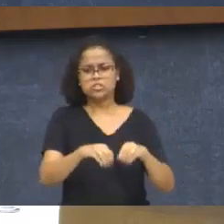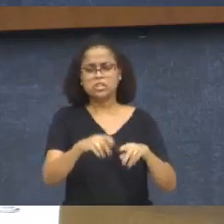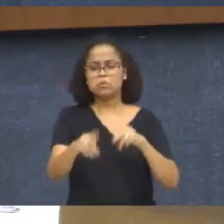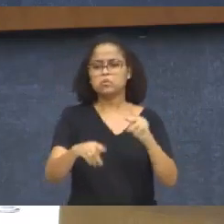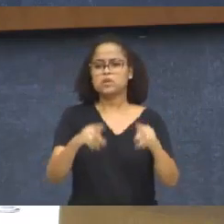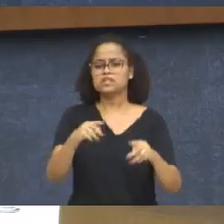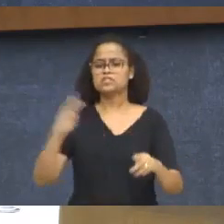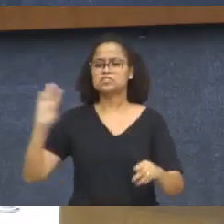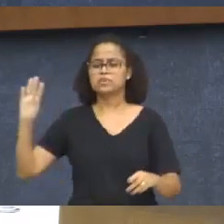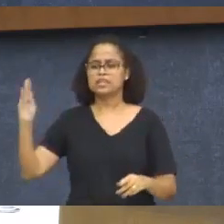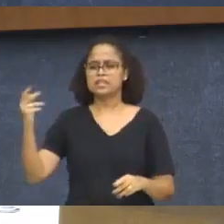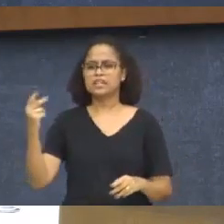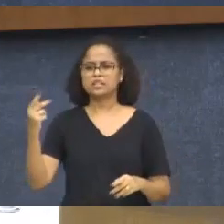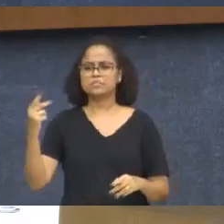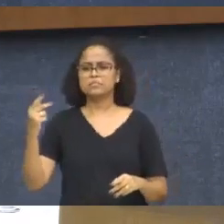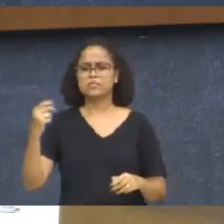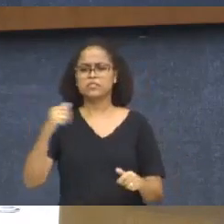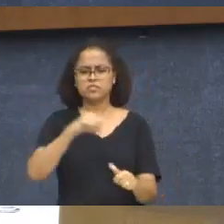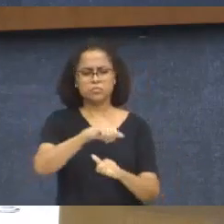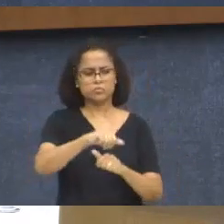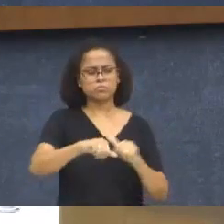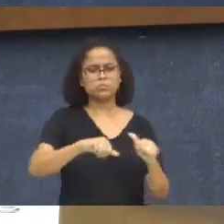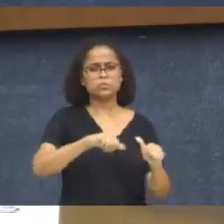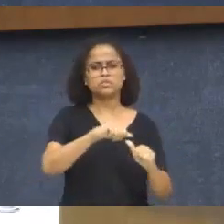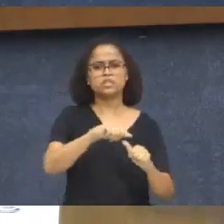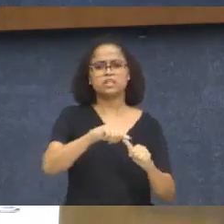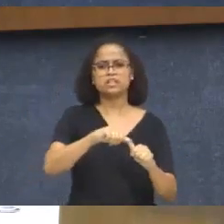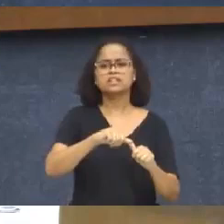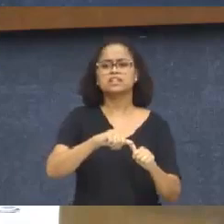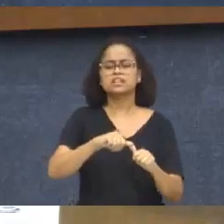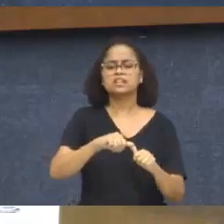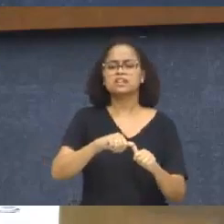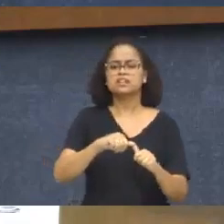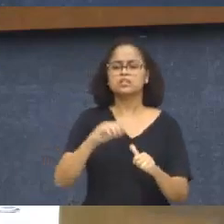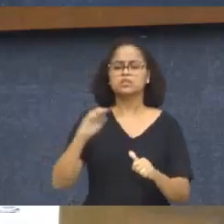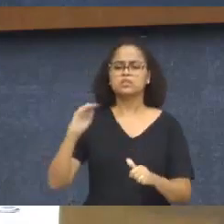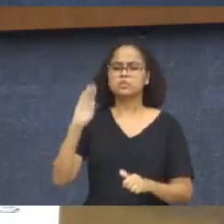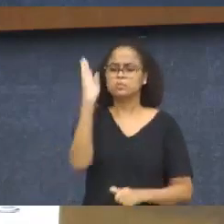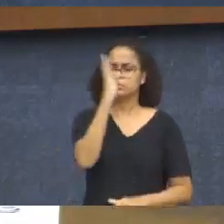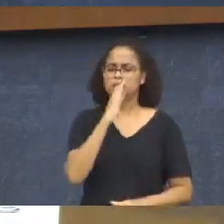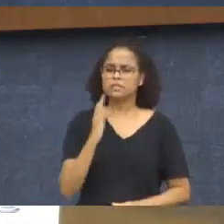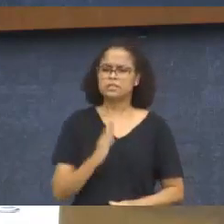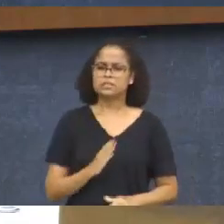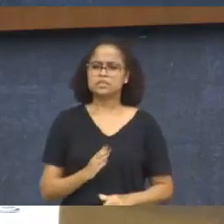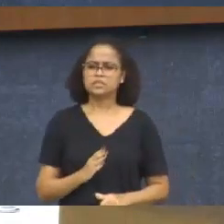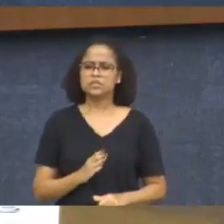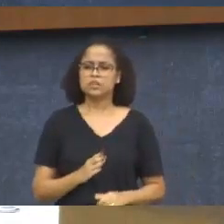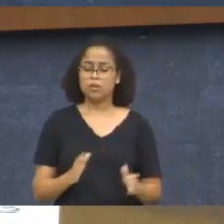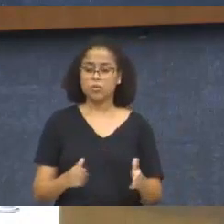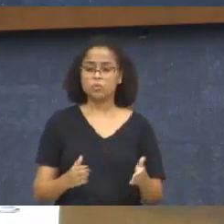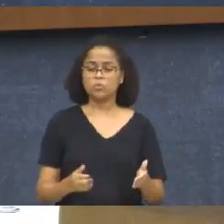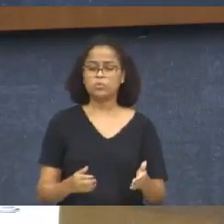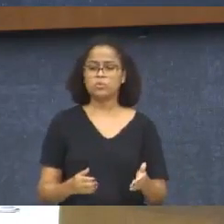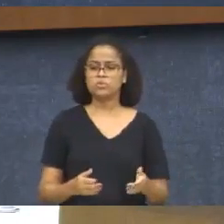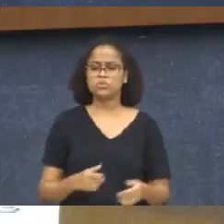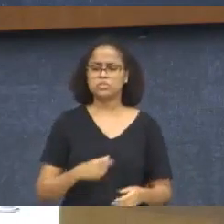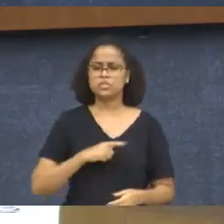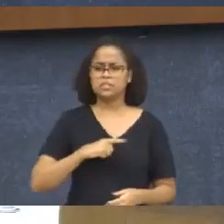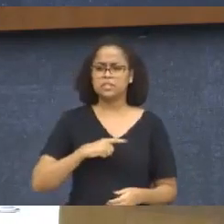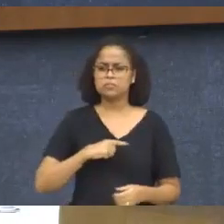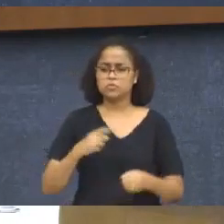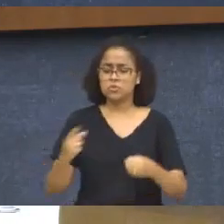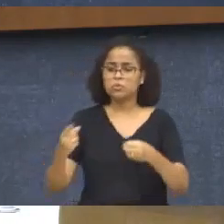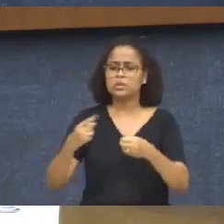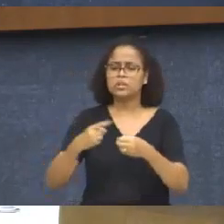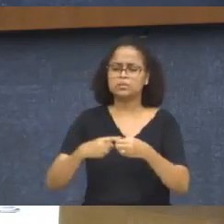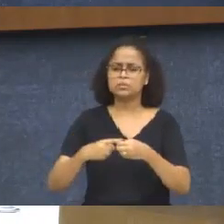gente pode ter alguma mudança no nosso país. Então, para finalizar, hoje nós temos aqui o